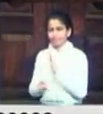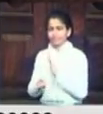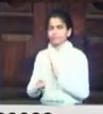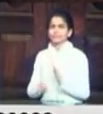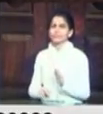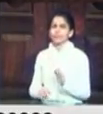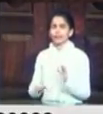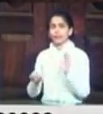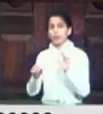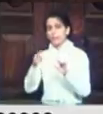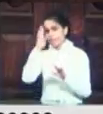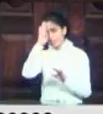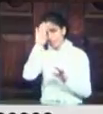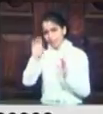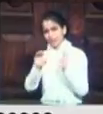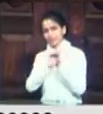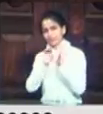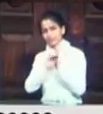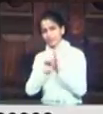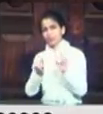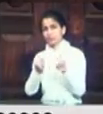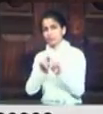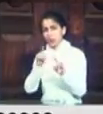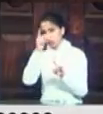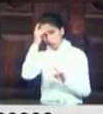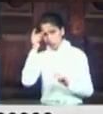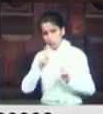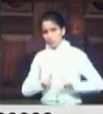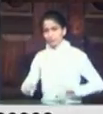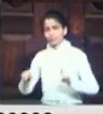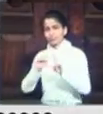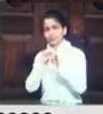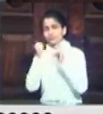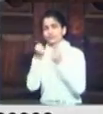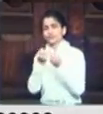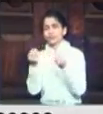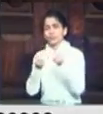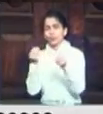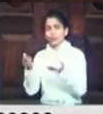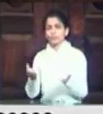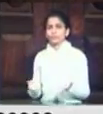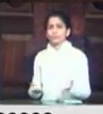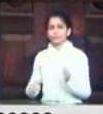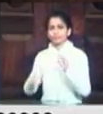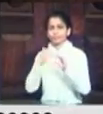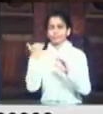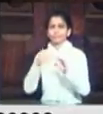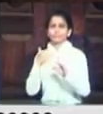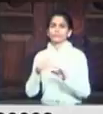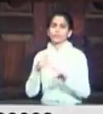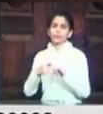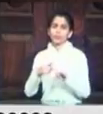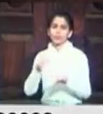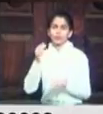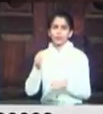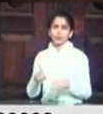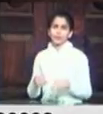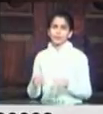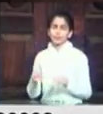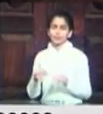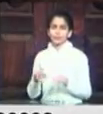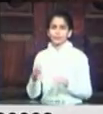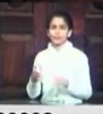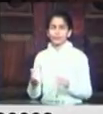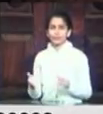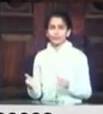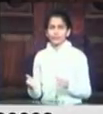da constitucionalidade ou do impacto social, as mensagens encaminhadas a esta casa, porque no fundo, ele